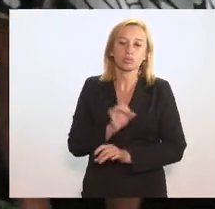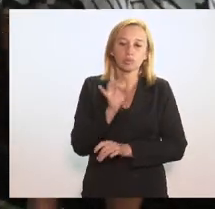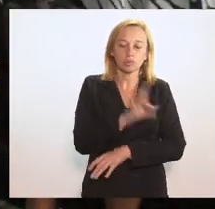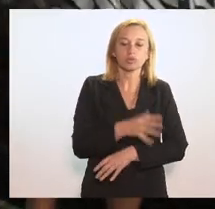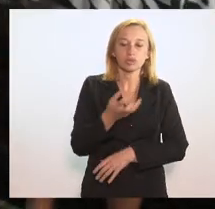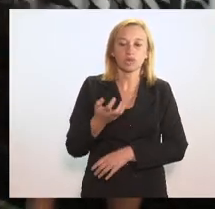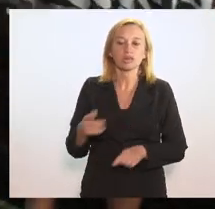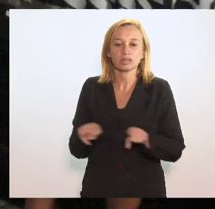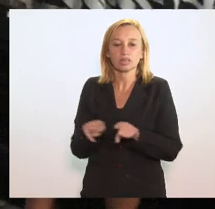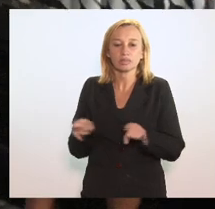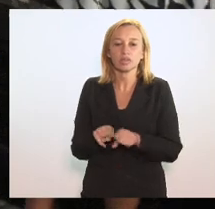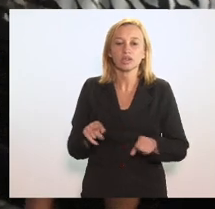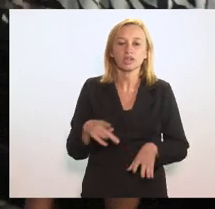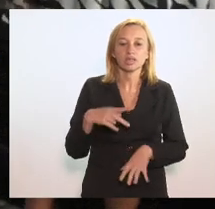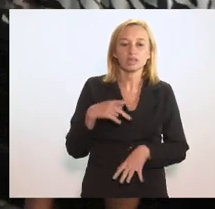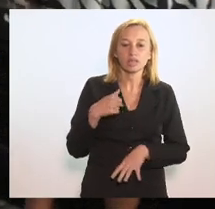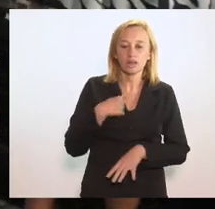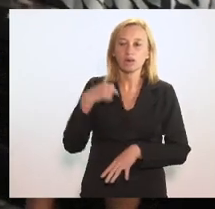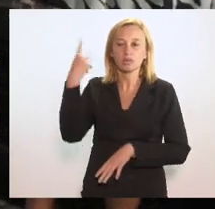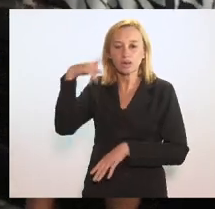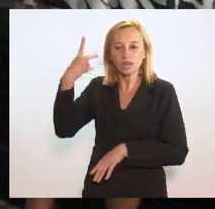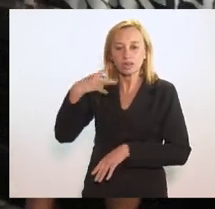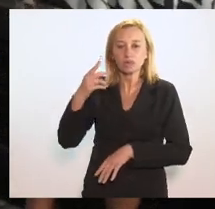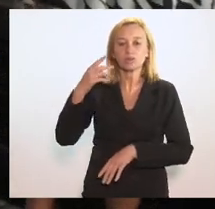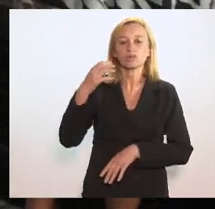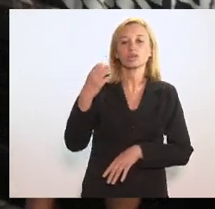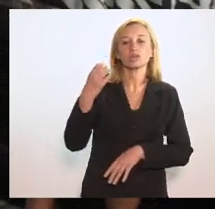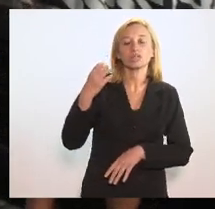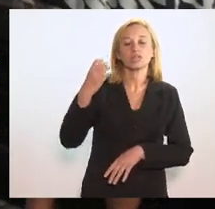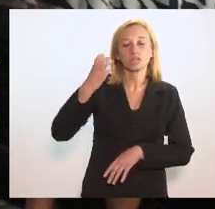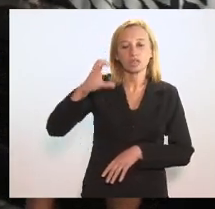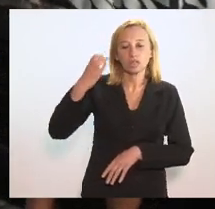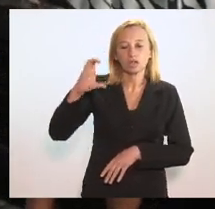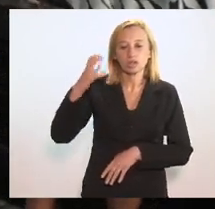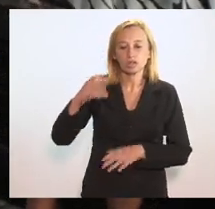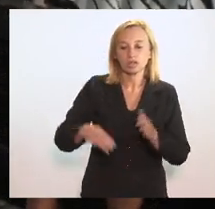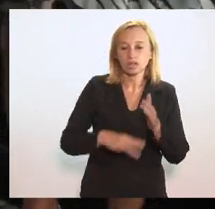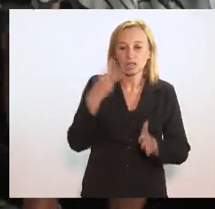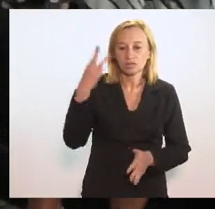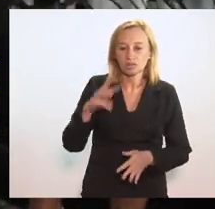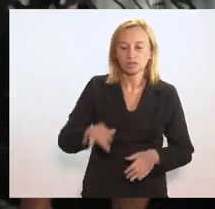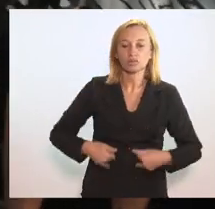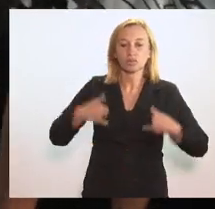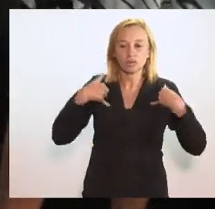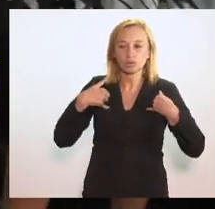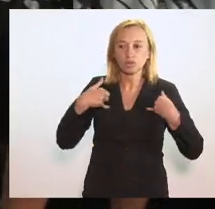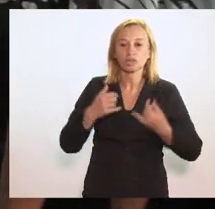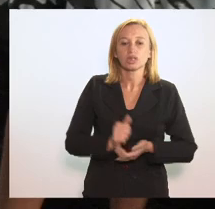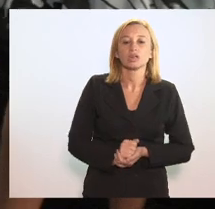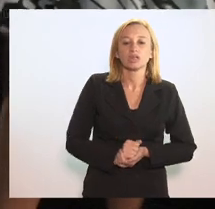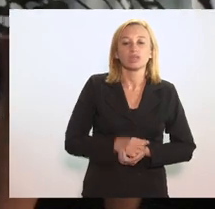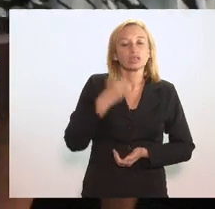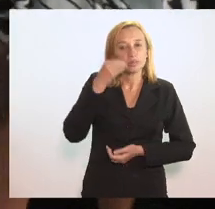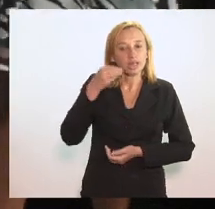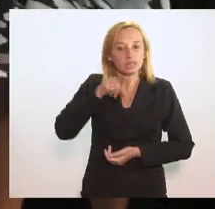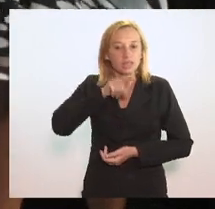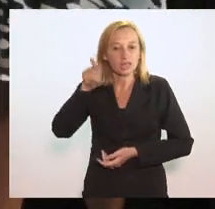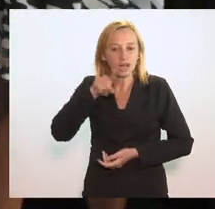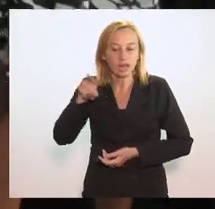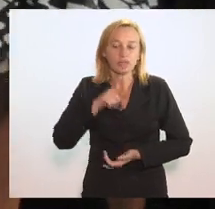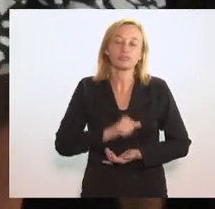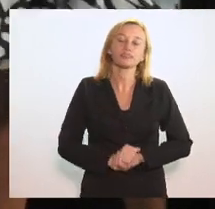quero também dizer que fui vereador em Niterói por 3 legislaturas, com muito orgulho, e convivi nessas 3 legislaturas com o